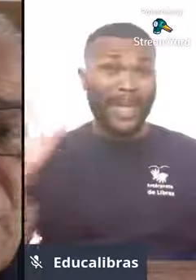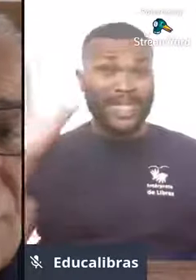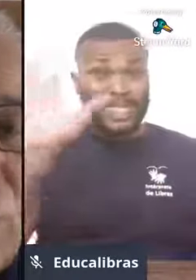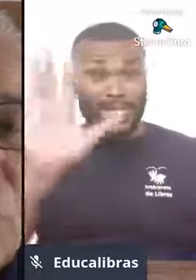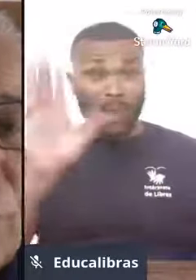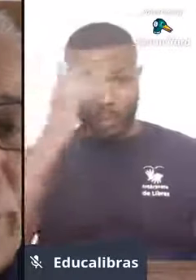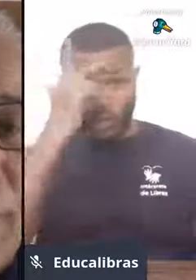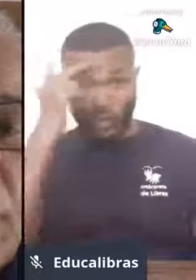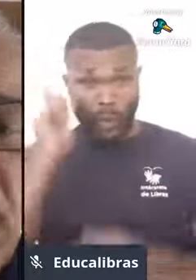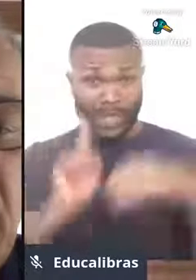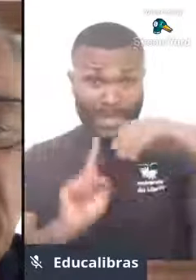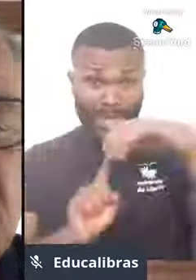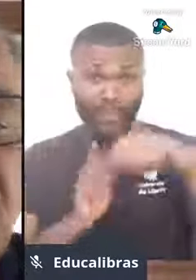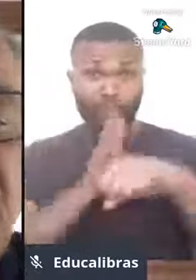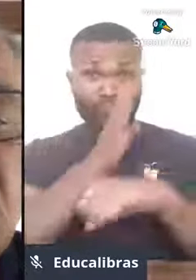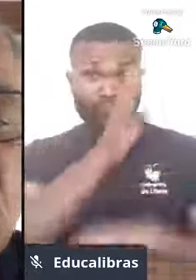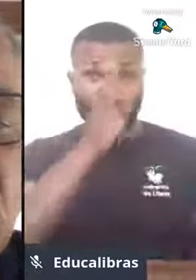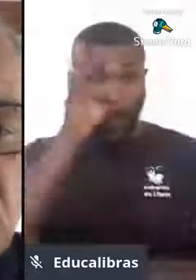foi muito